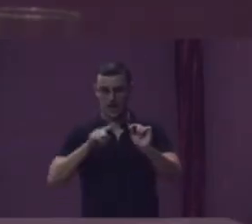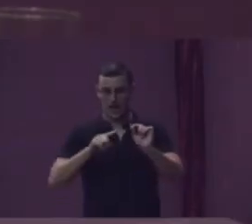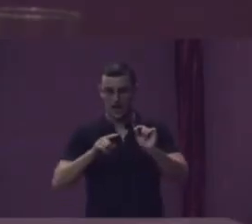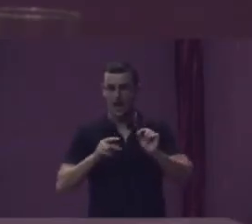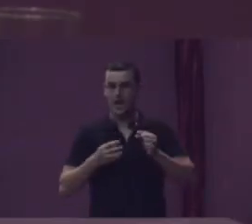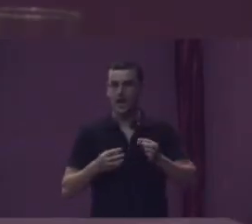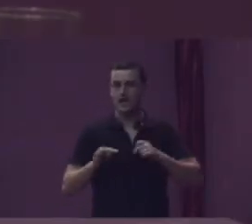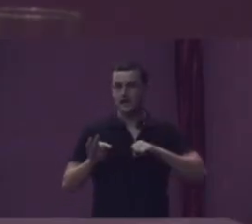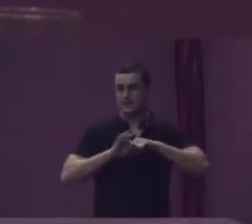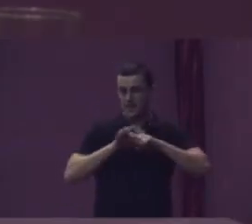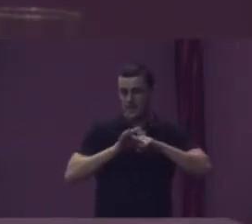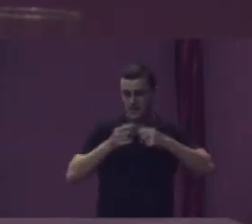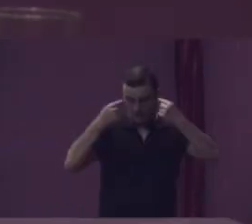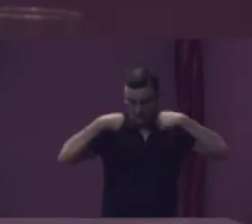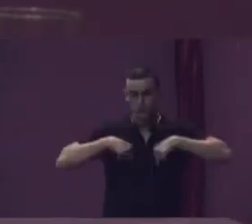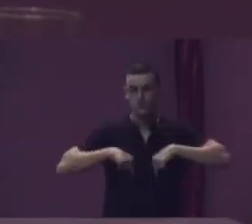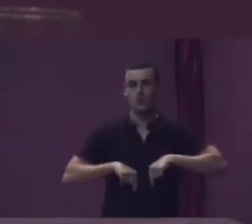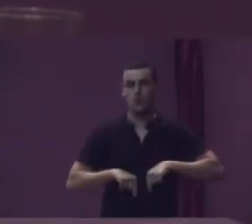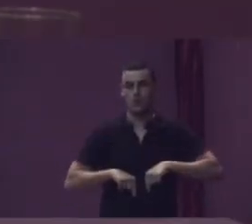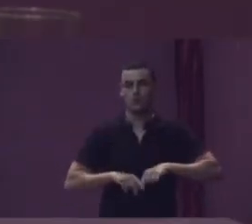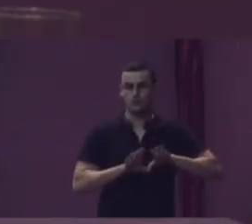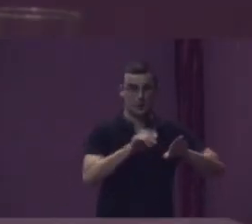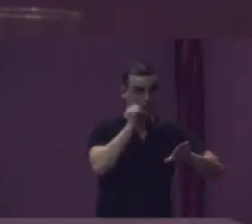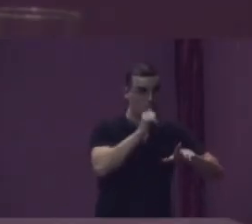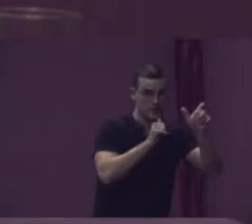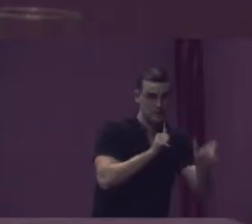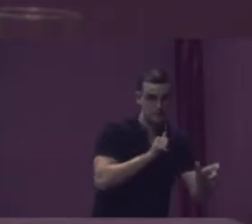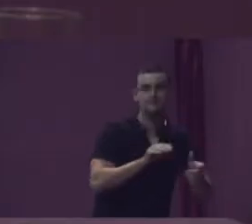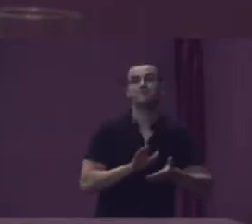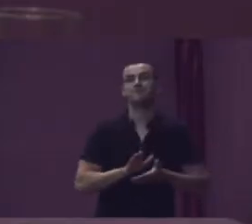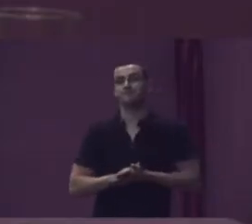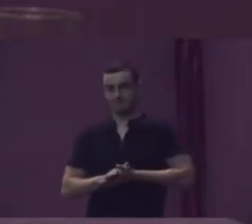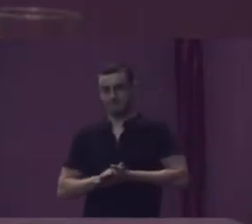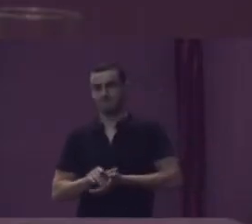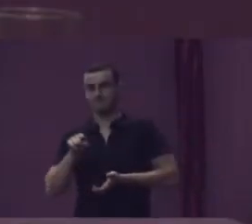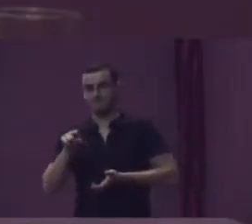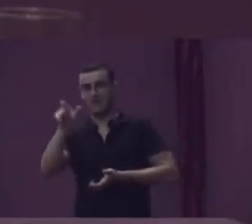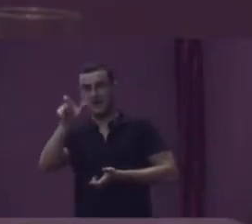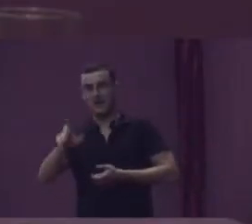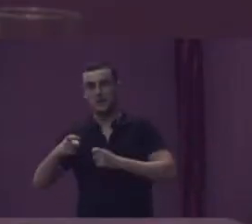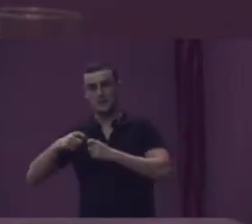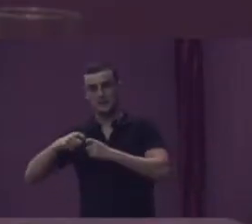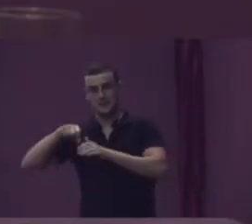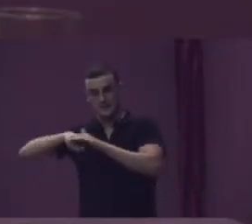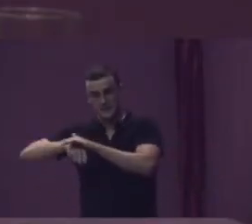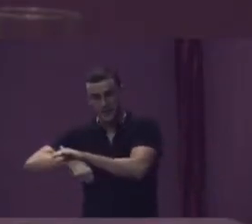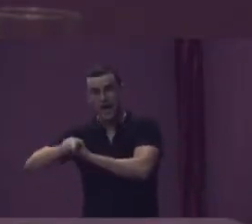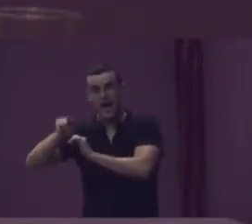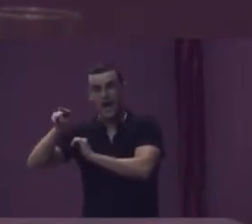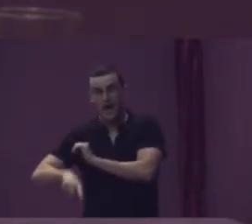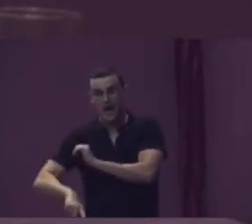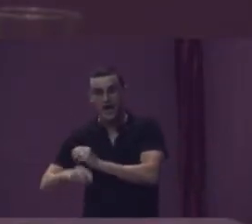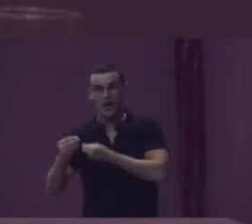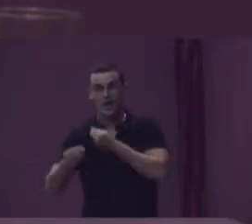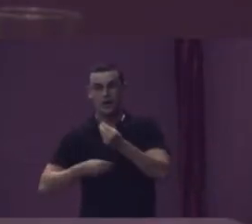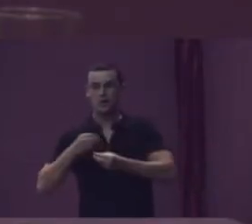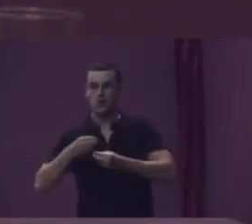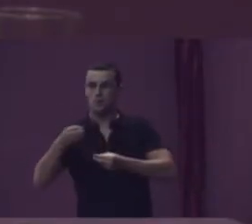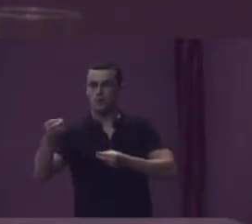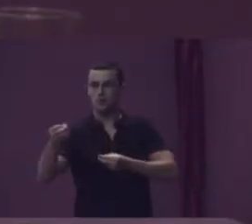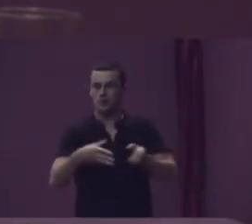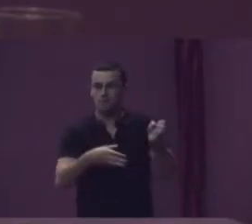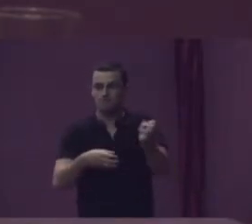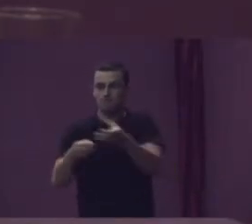parto. E já para os obstetras, a cesárea incorpora sentidos de modernidade e progresso no campo das técnicas